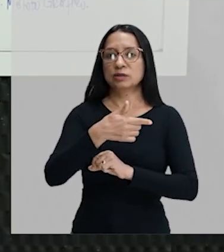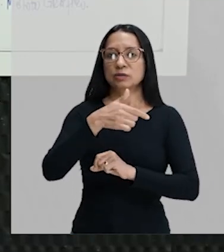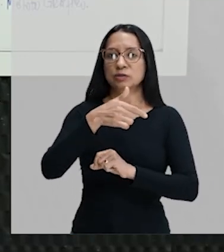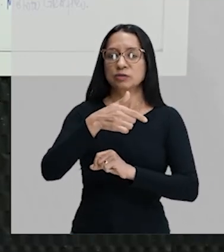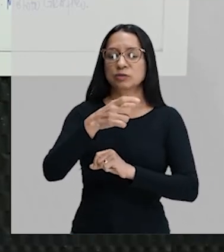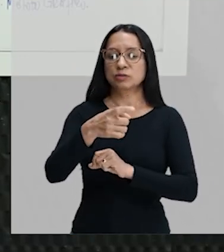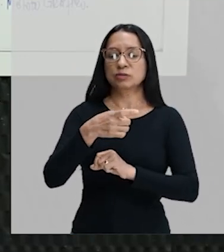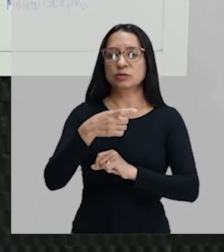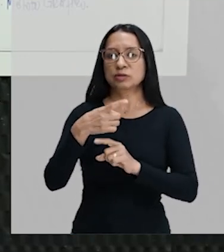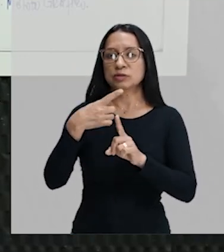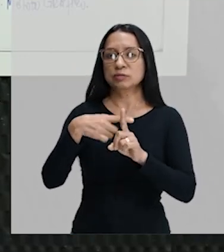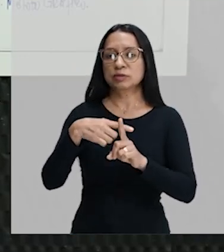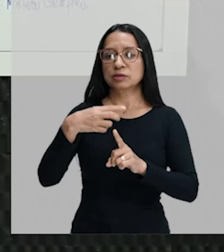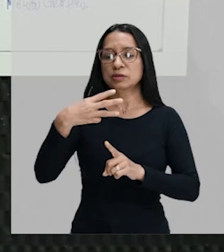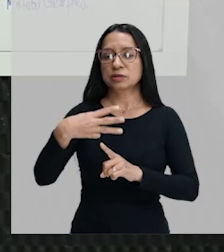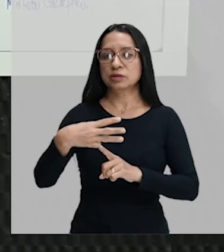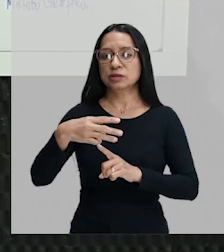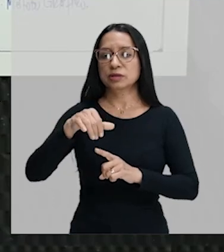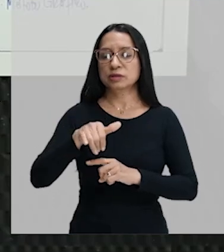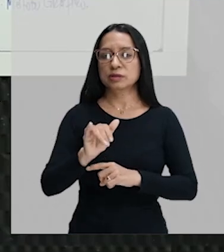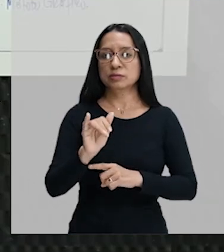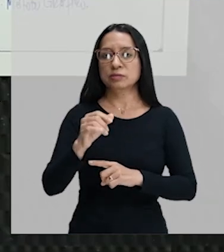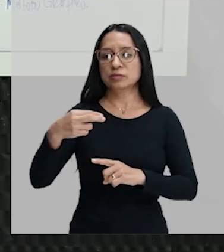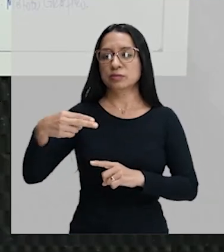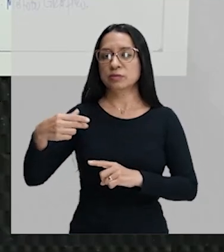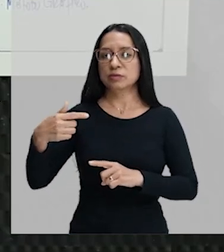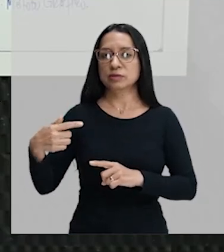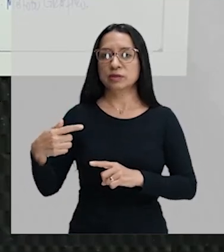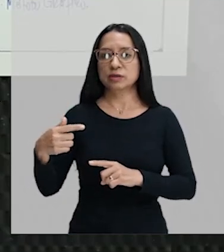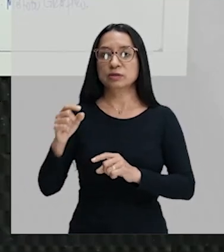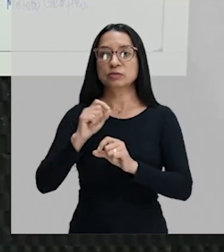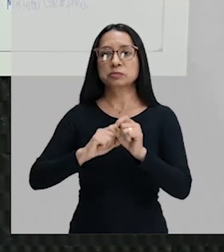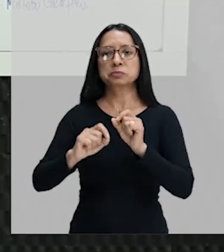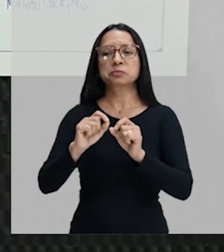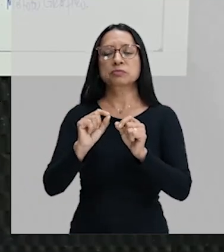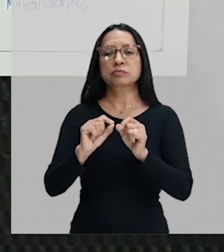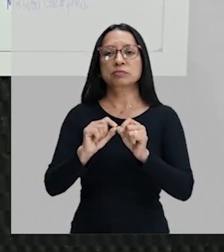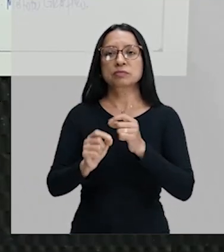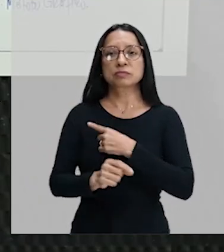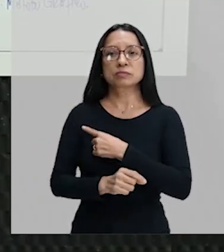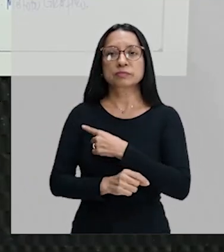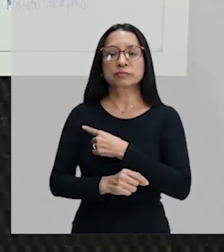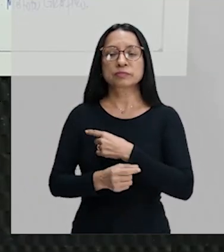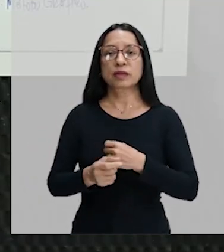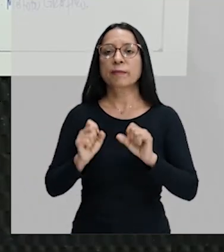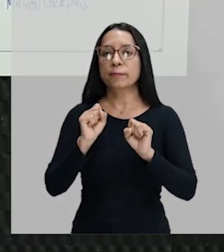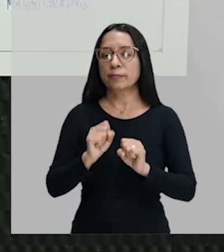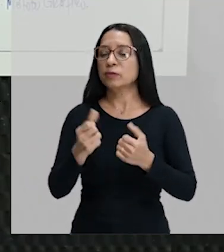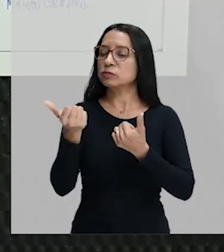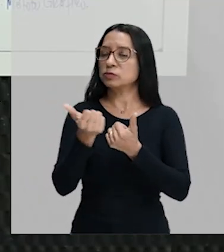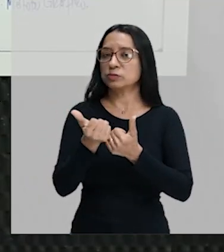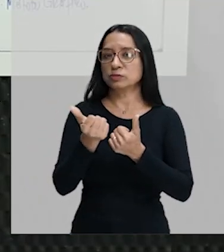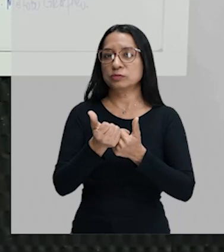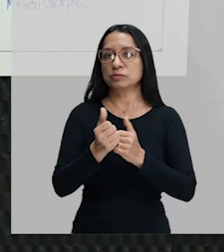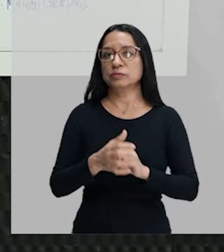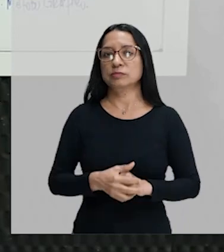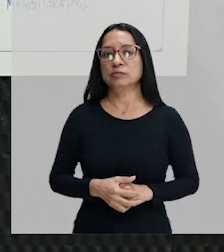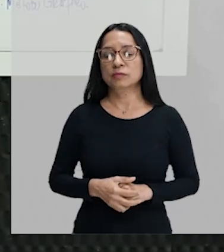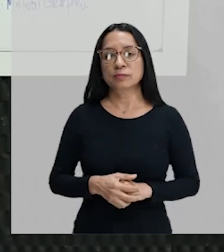mais 3y igual a 7. O que você vai fazer? Você pode